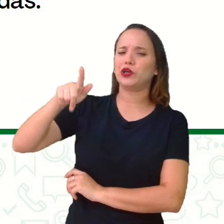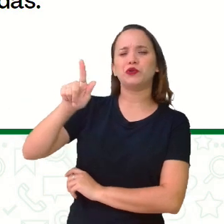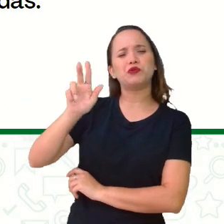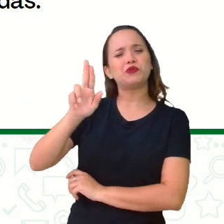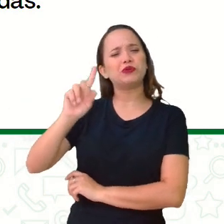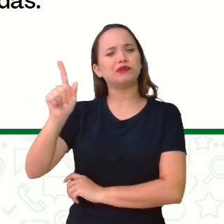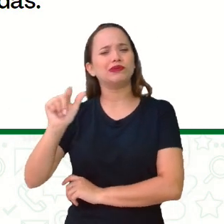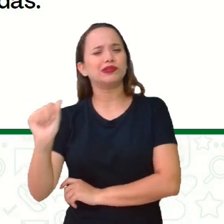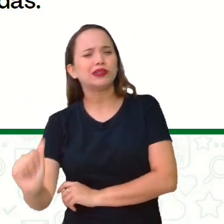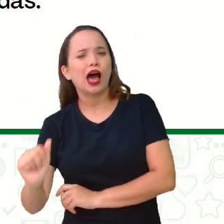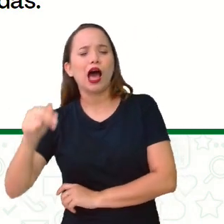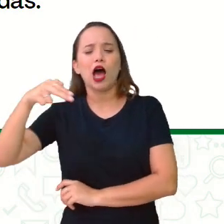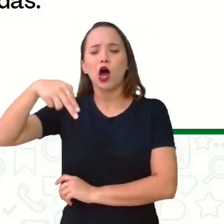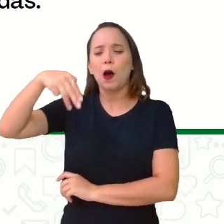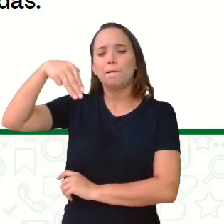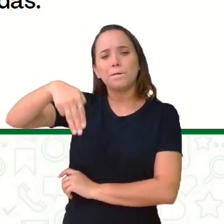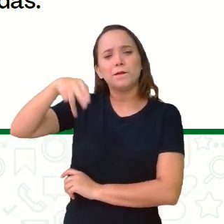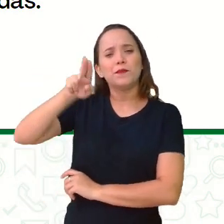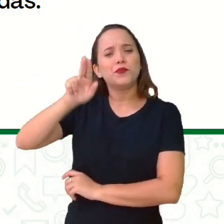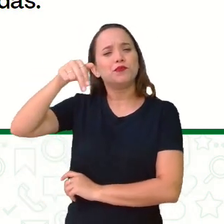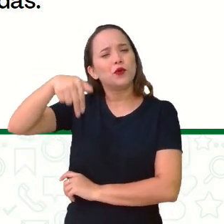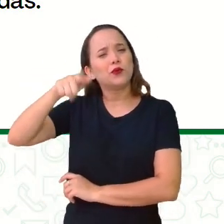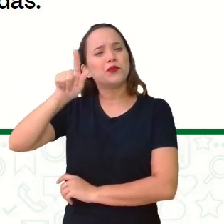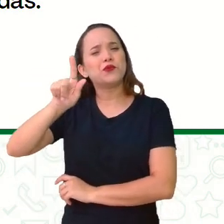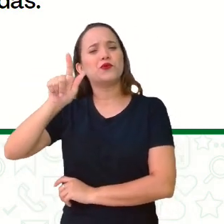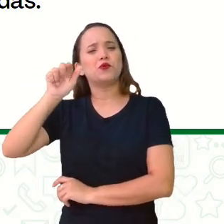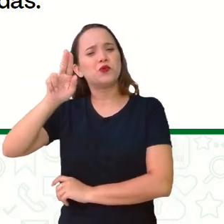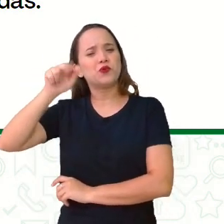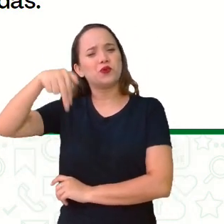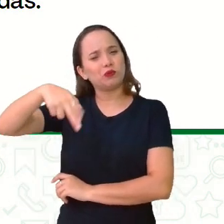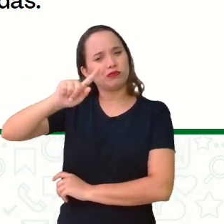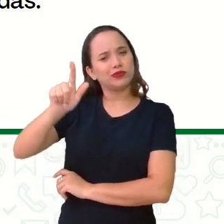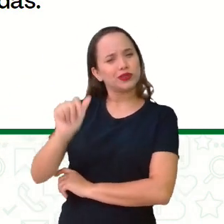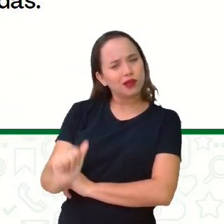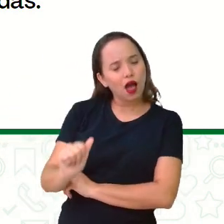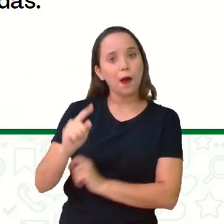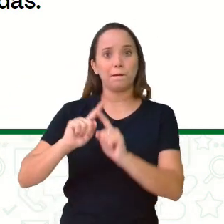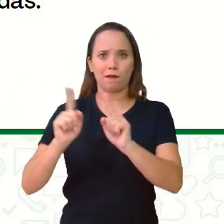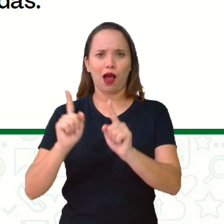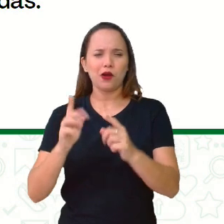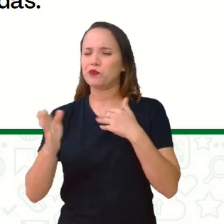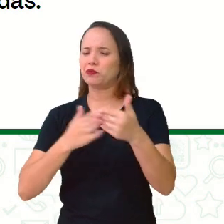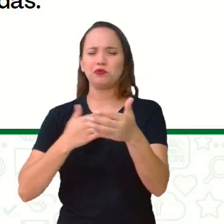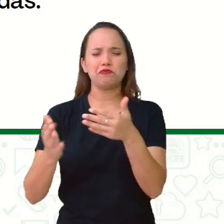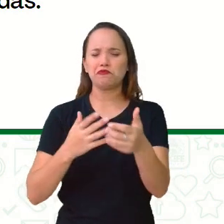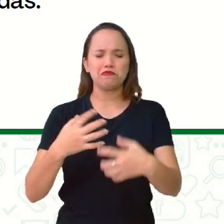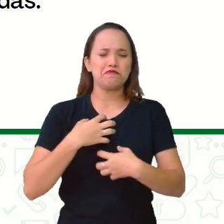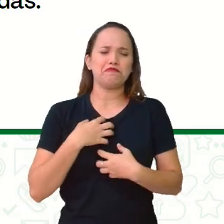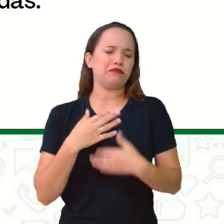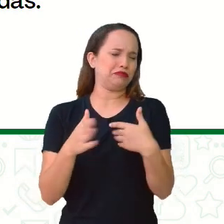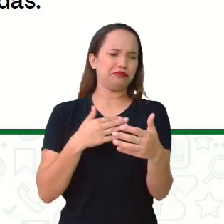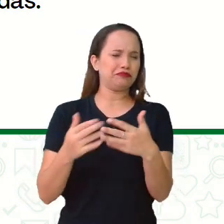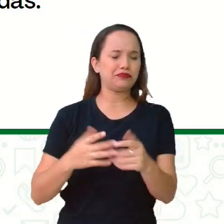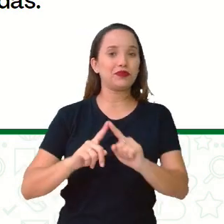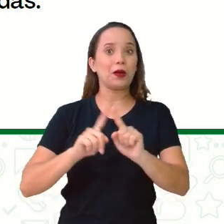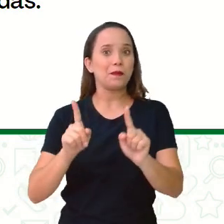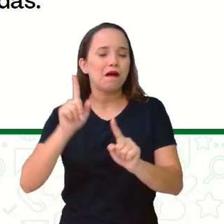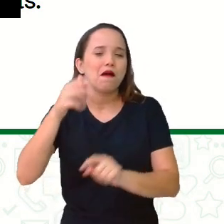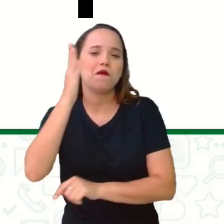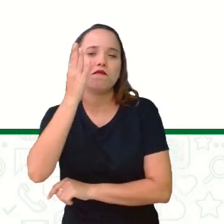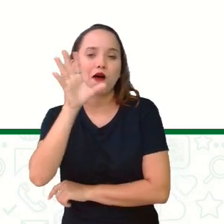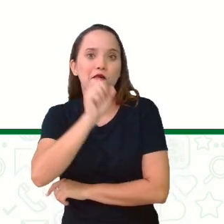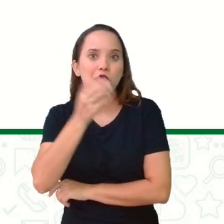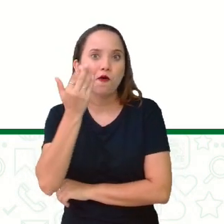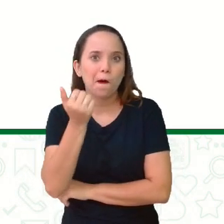falar aqui no Nordeste, a gente vai saber o que danado é munguzá, não é? Uma comida à base de milho que surgiu lá na África. Existem versões doces